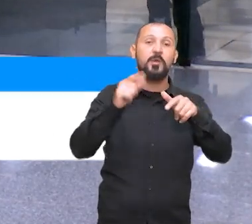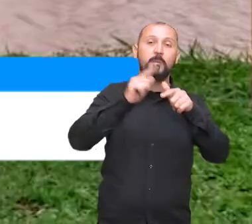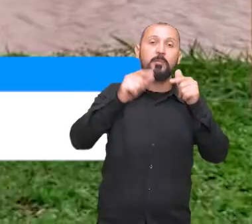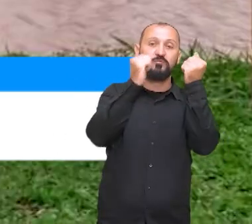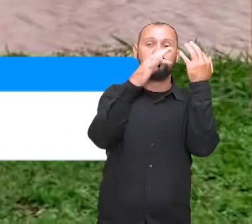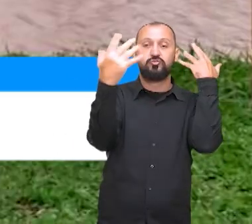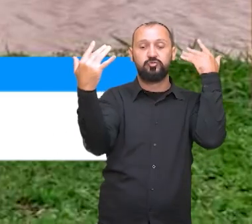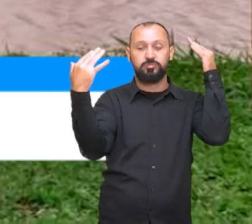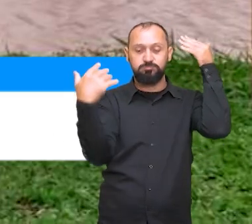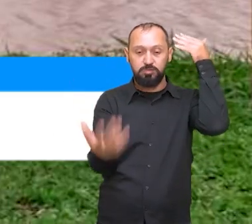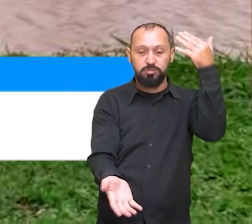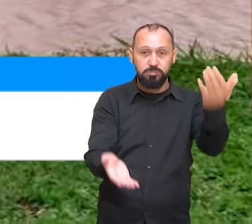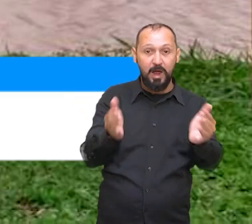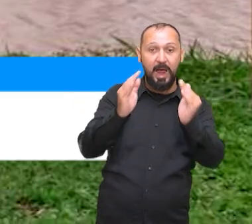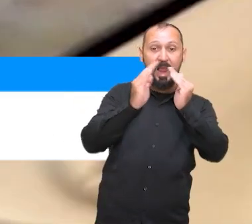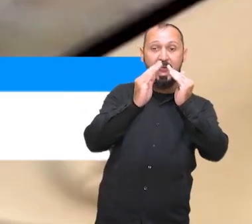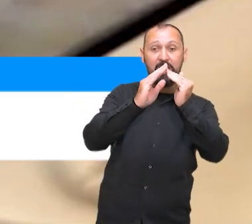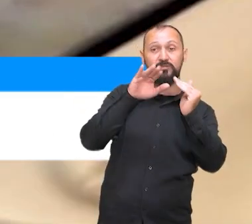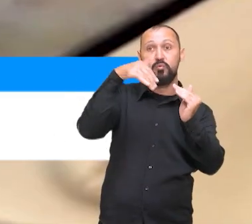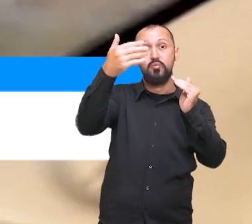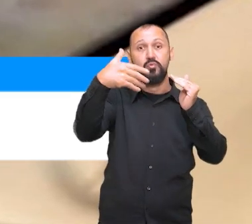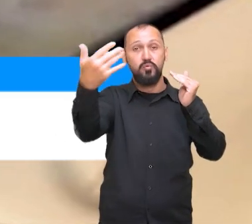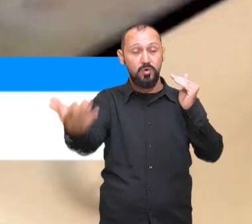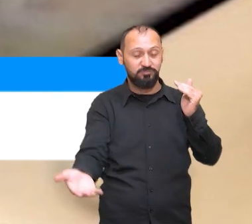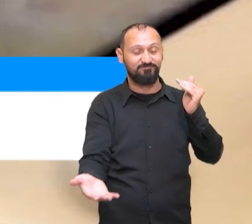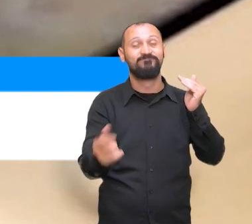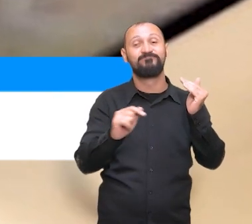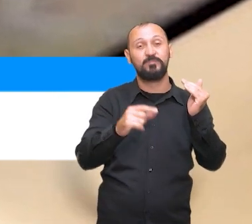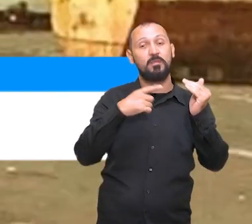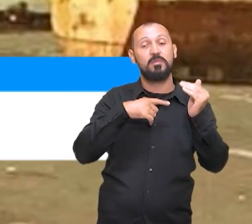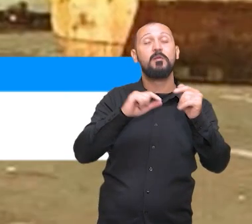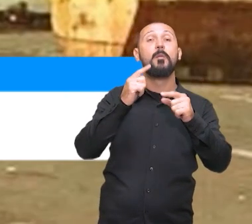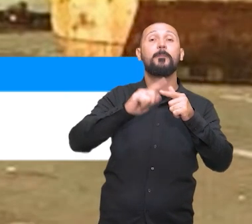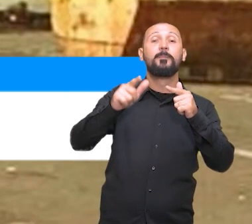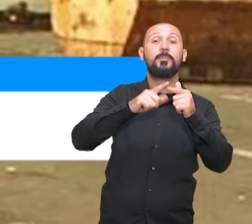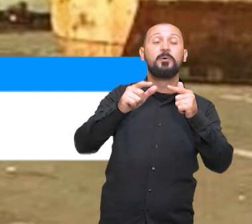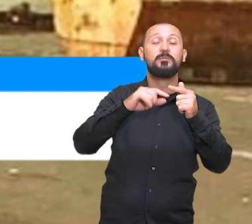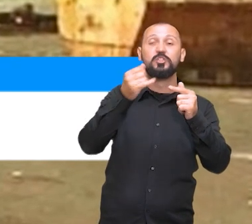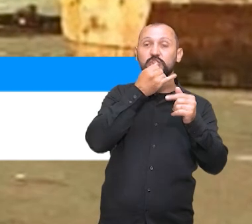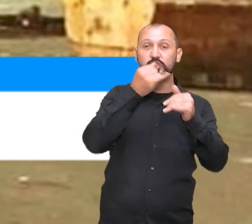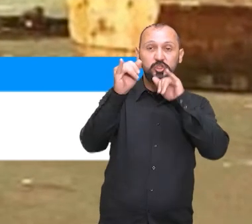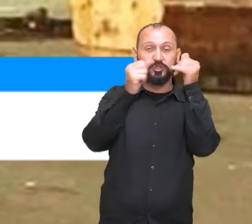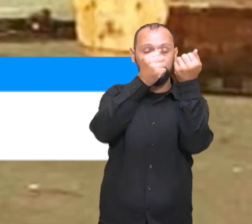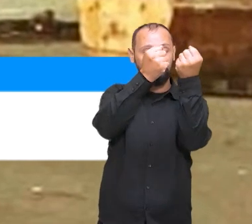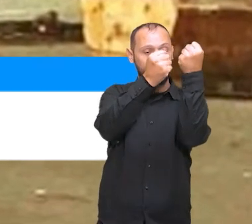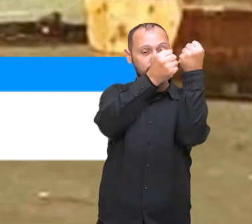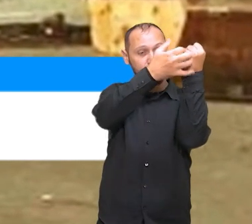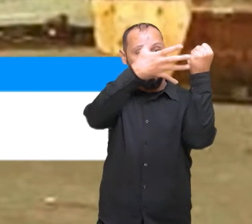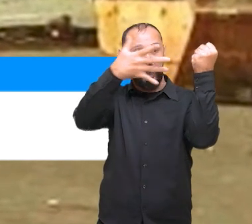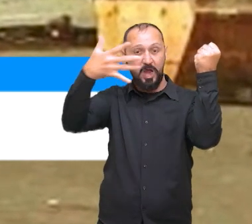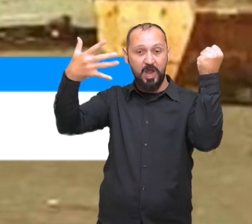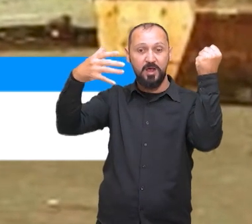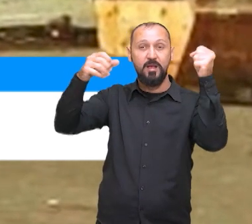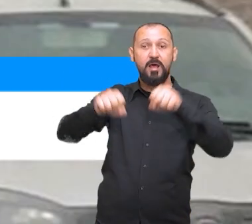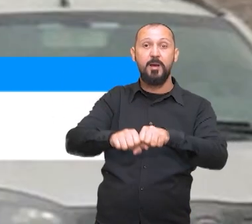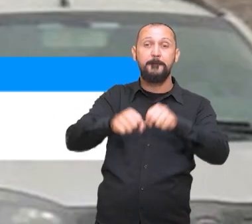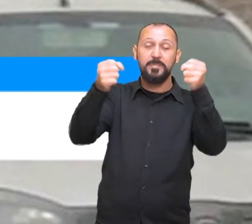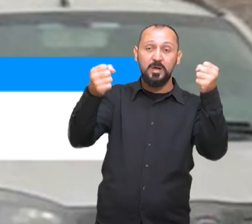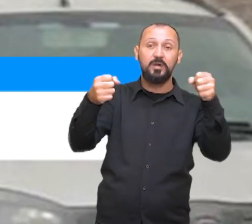Batayporã causaram quedas de árvores e destelhamento de edificações, além de interrupções nos serviços de energia